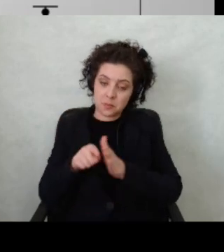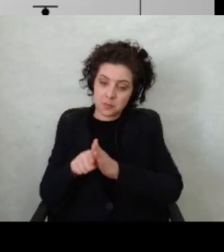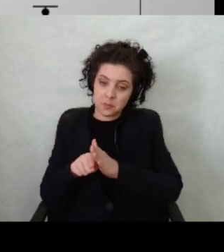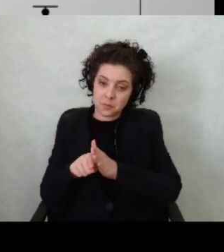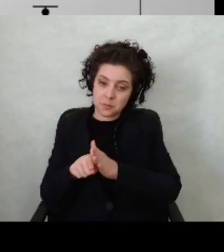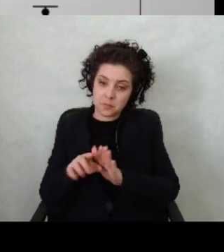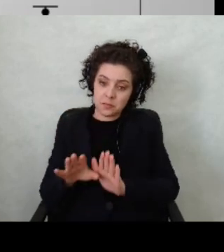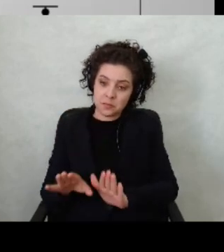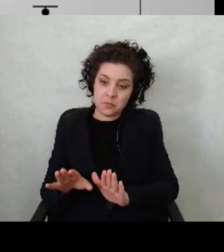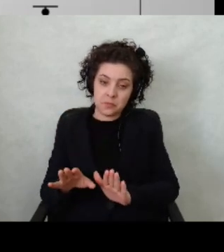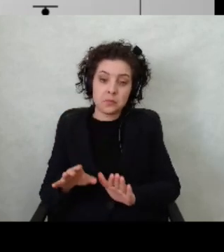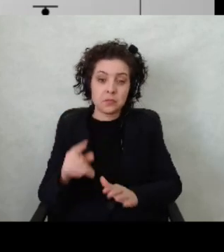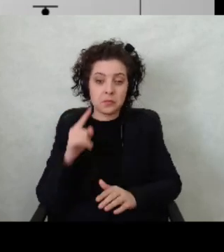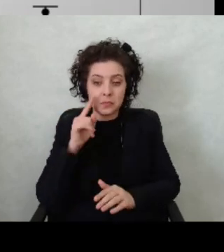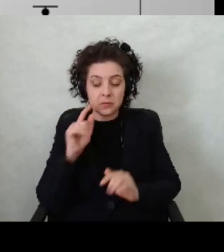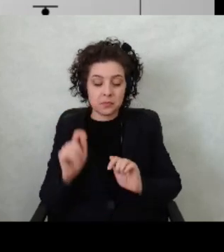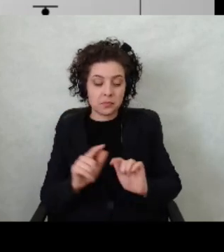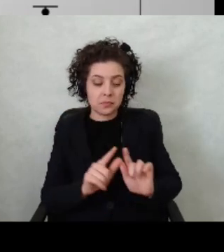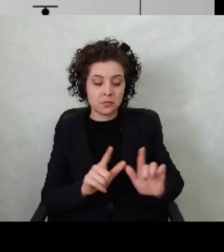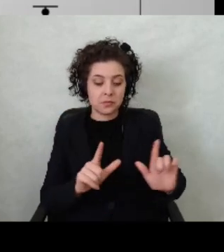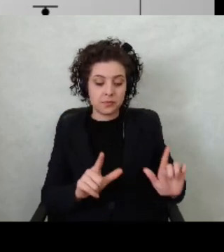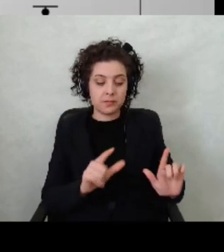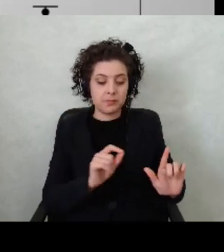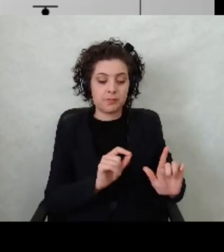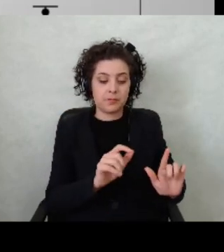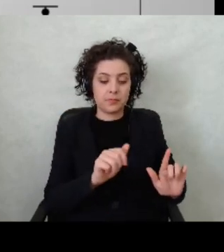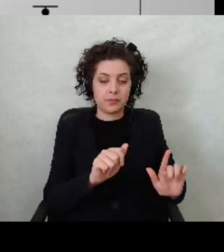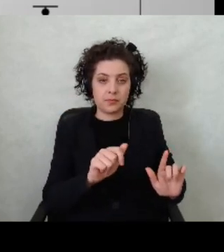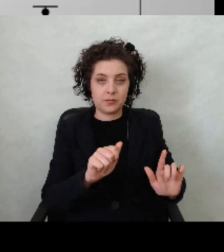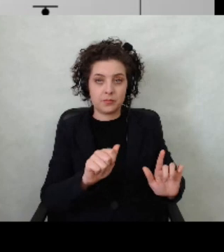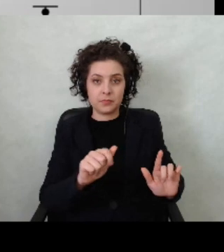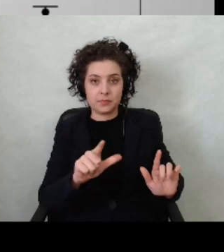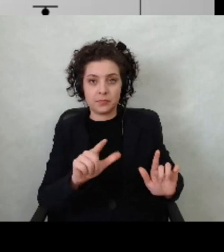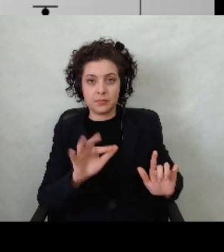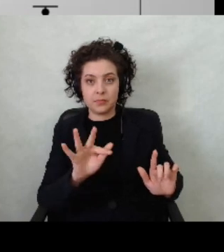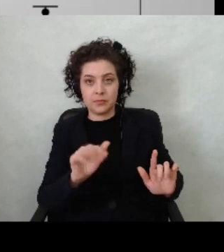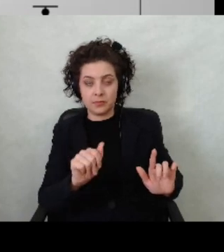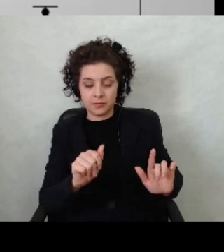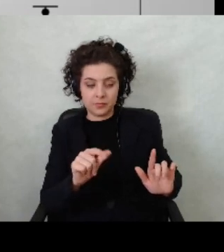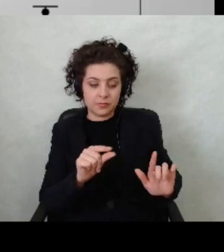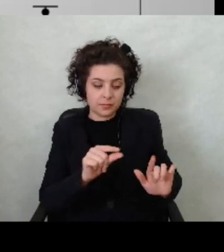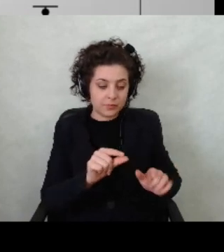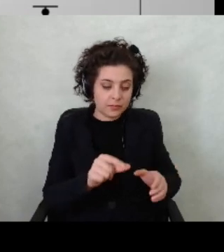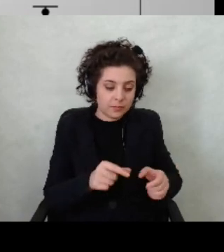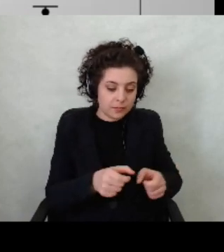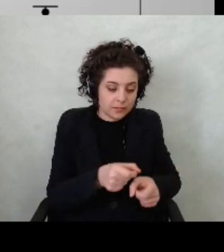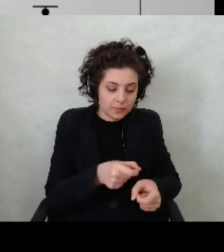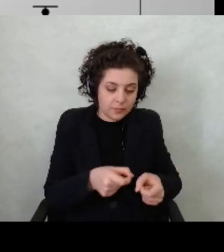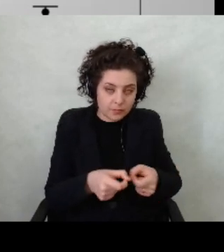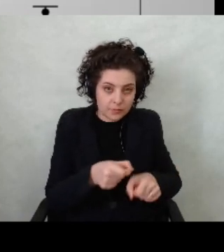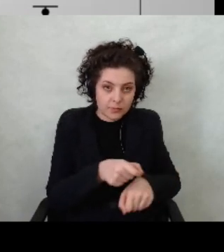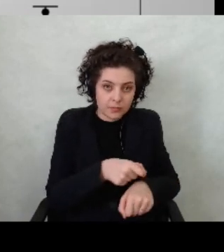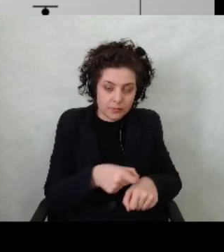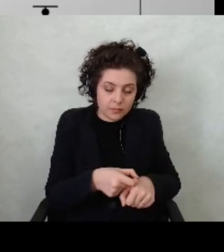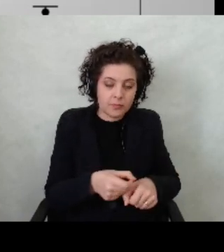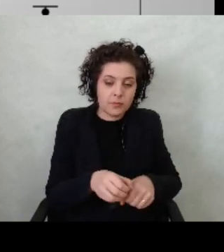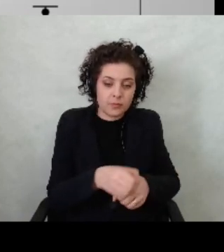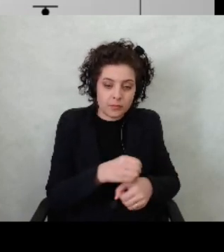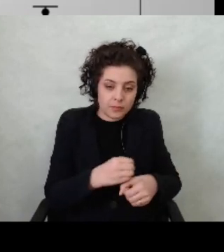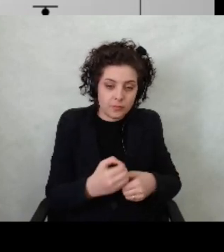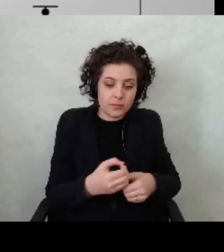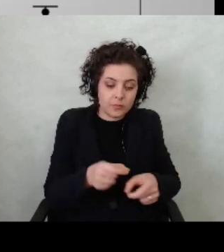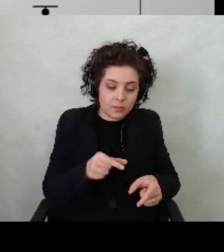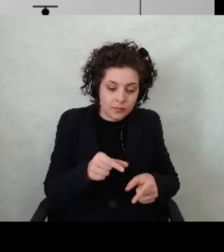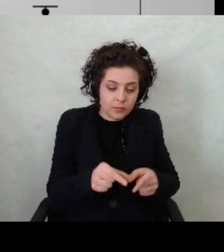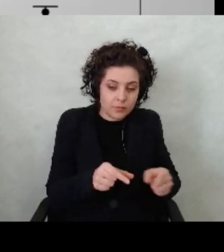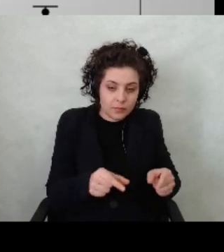expressar o receptor alfa nas células e infectar pelo SARS-CoV-2. E aqui nós podemos observar, então,